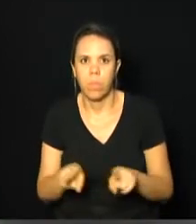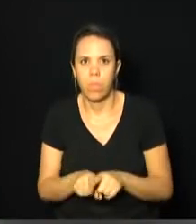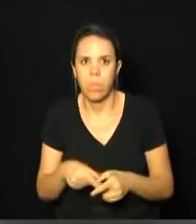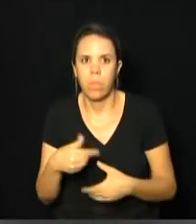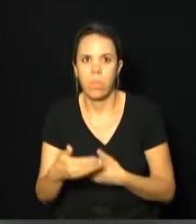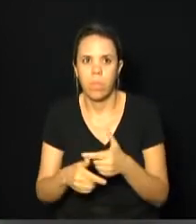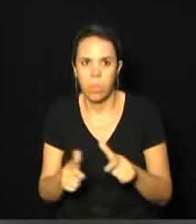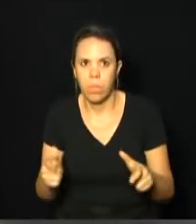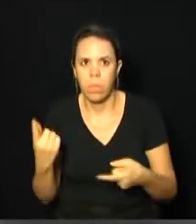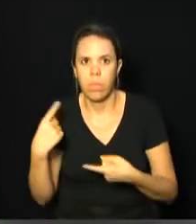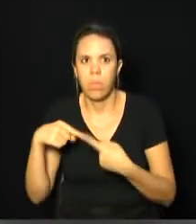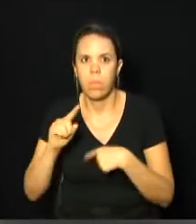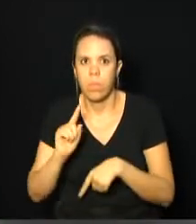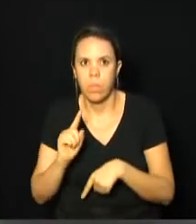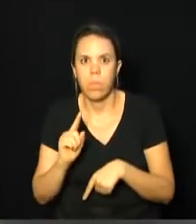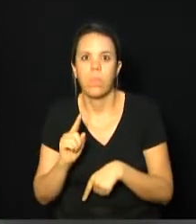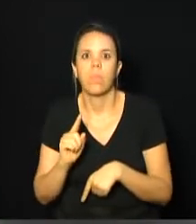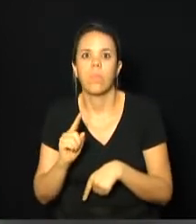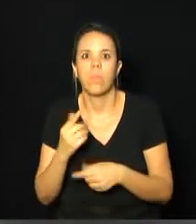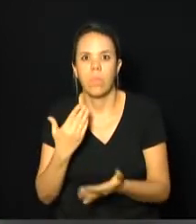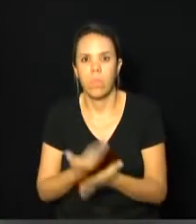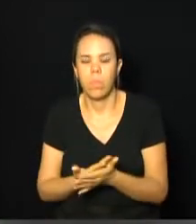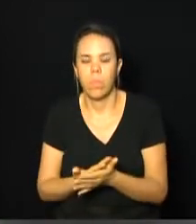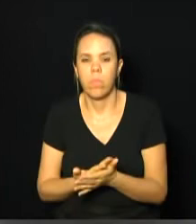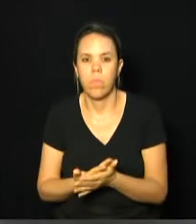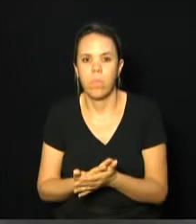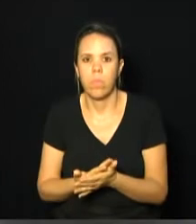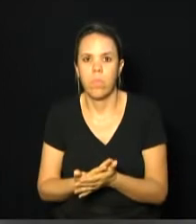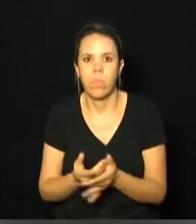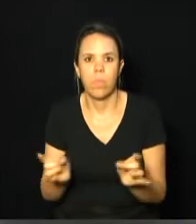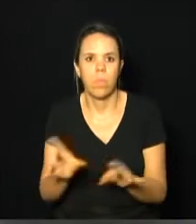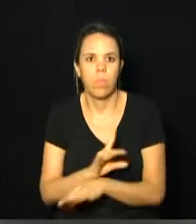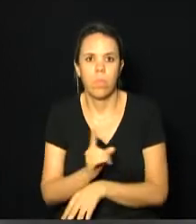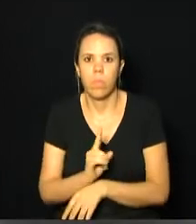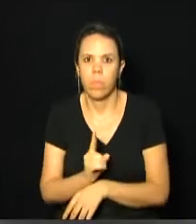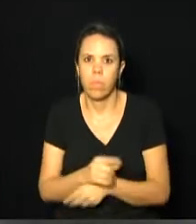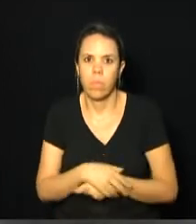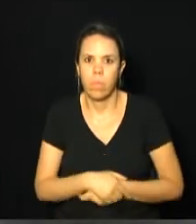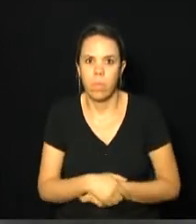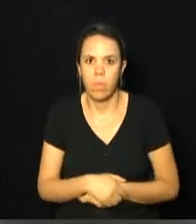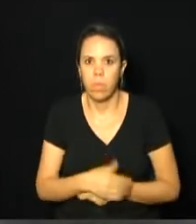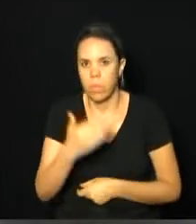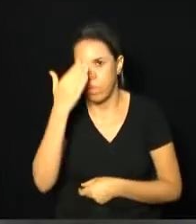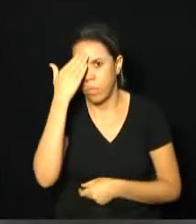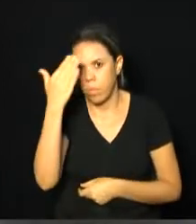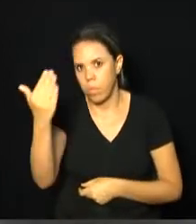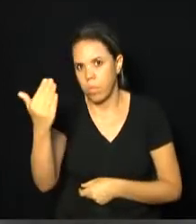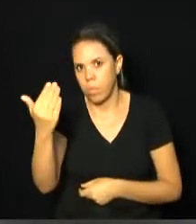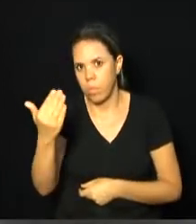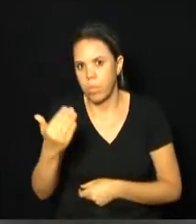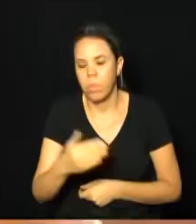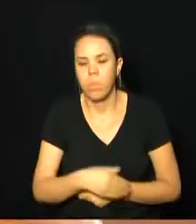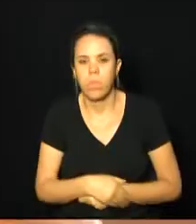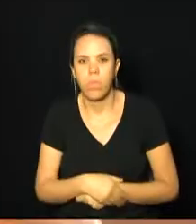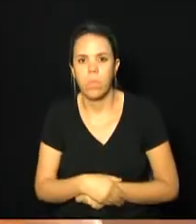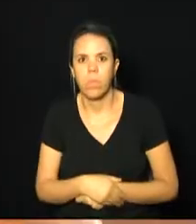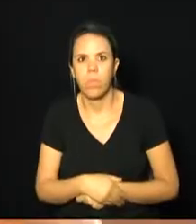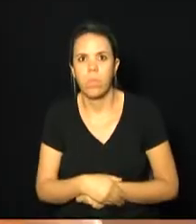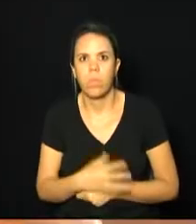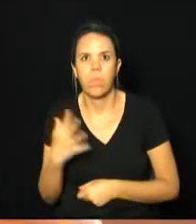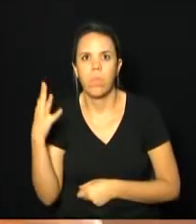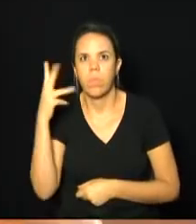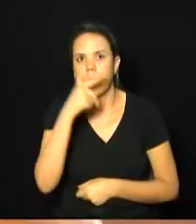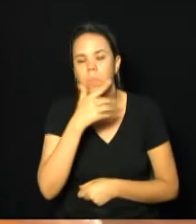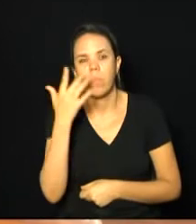grande já, porque acredito que não vai se encerrar por aqui. Obrigado. Eu que agradeço, Marcos. É lindo, eu